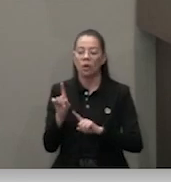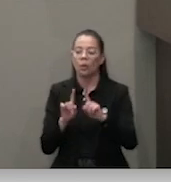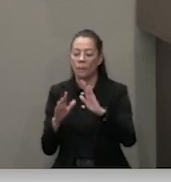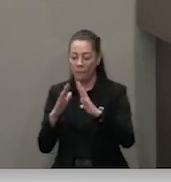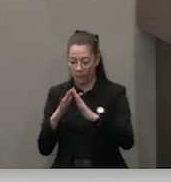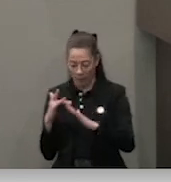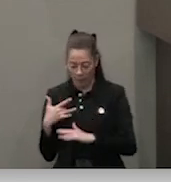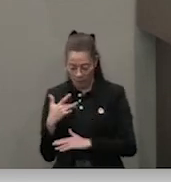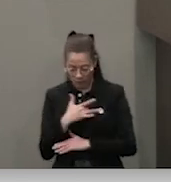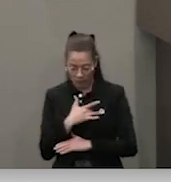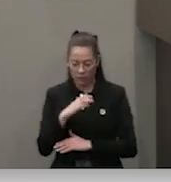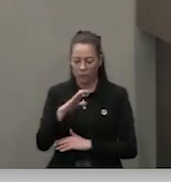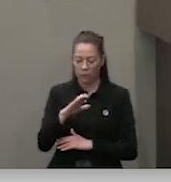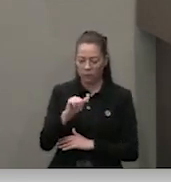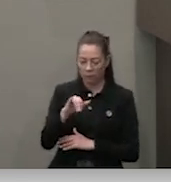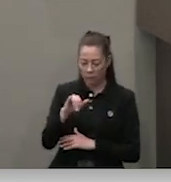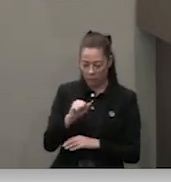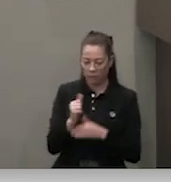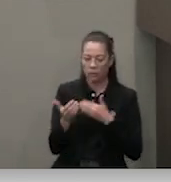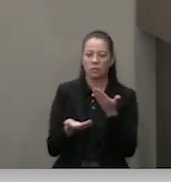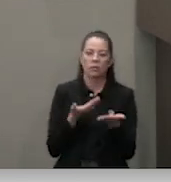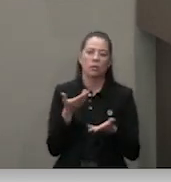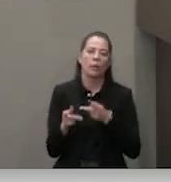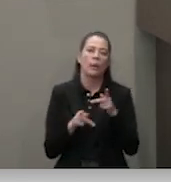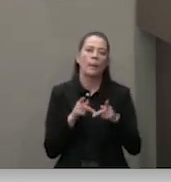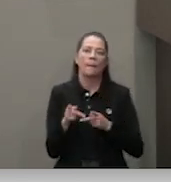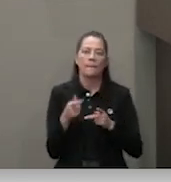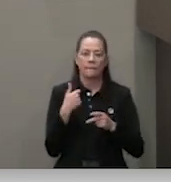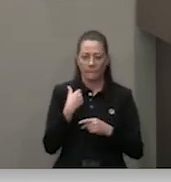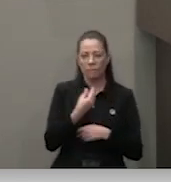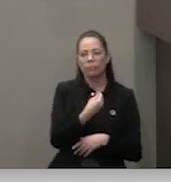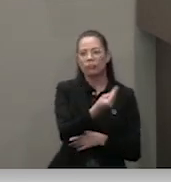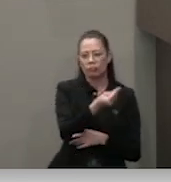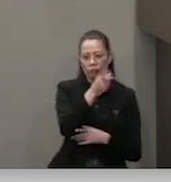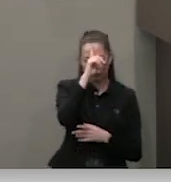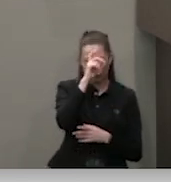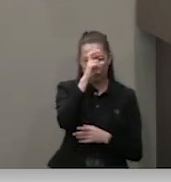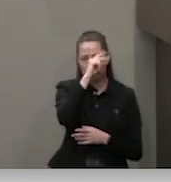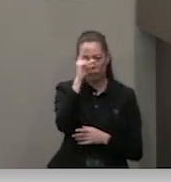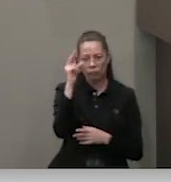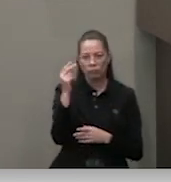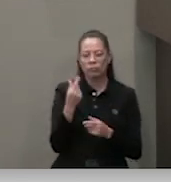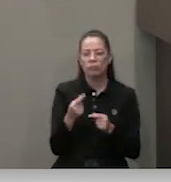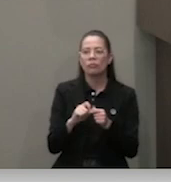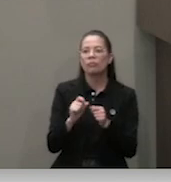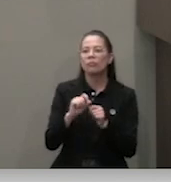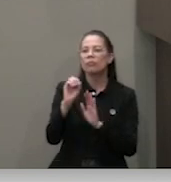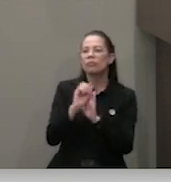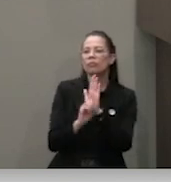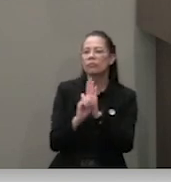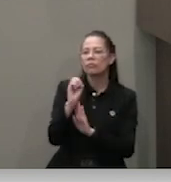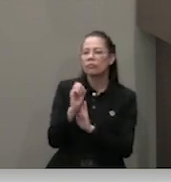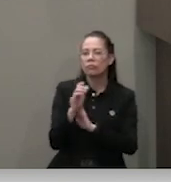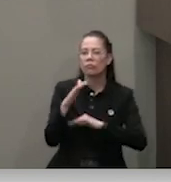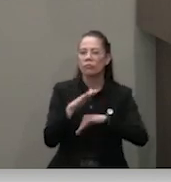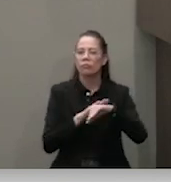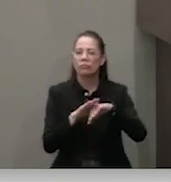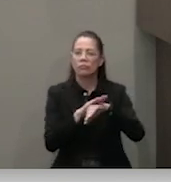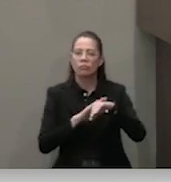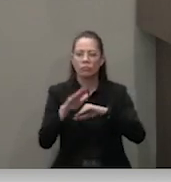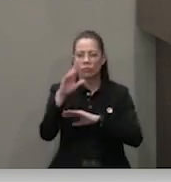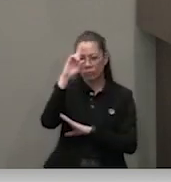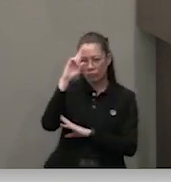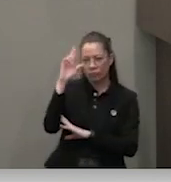cais Petrópolis que atendem a população e pro hospital municipal fiz um ofício conversei com diretor geral Luiz